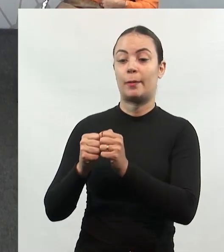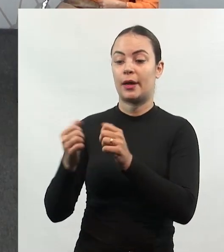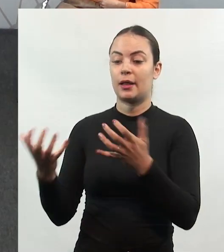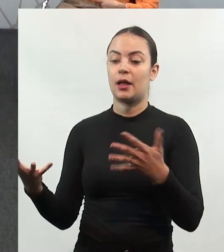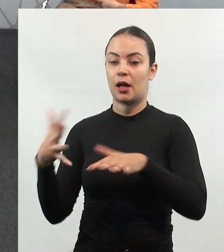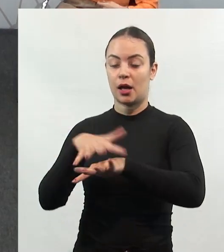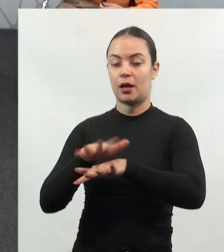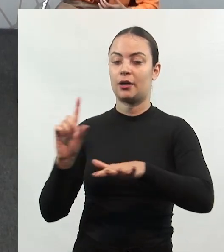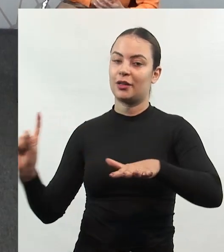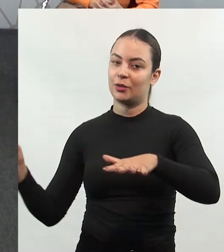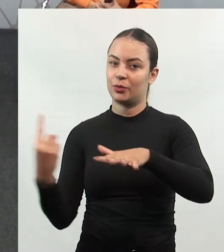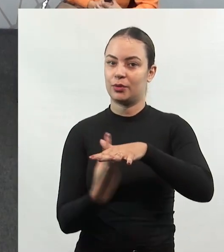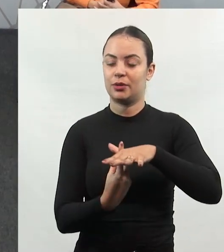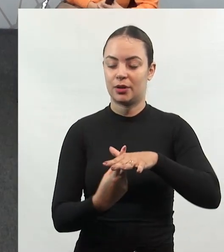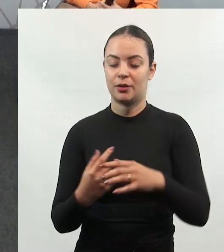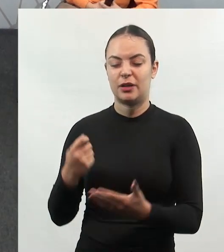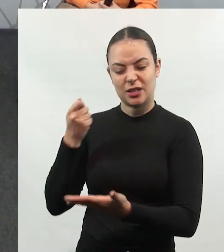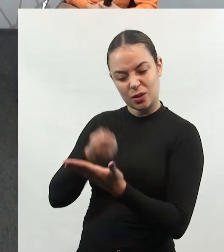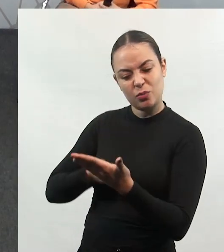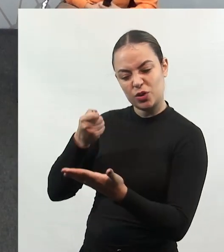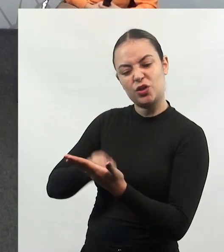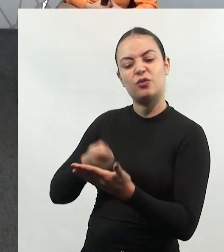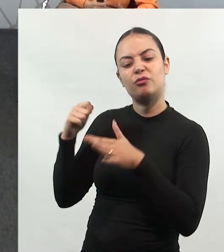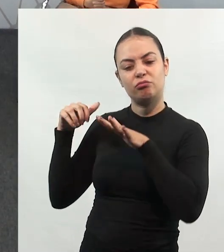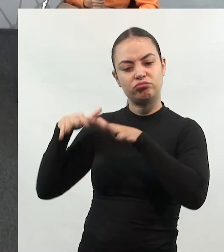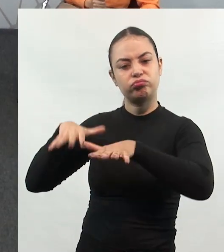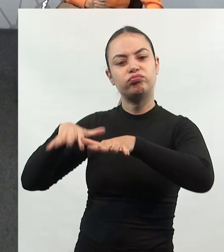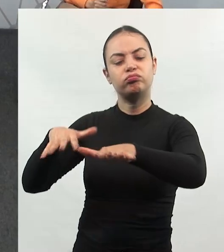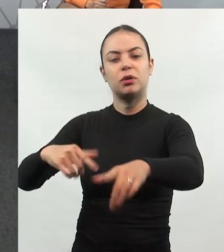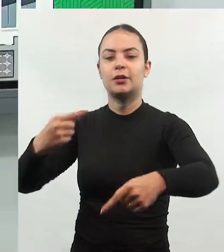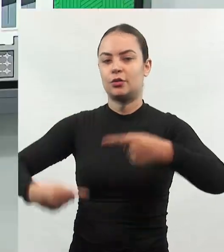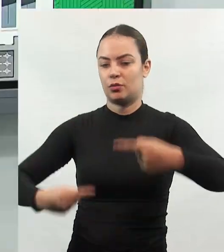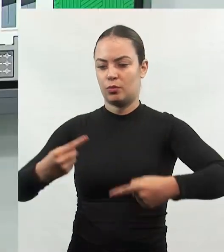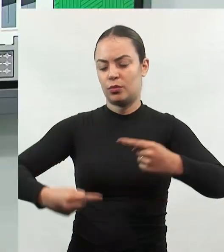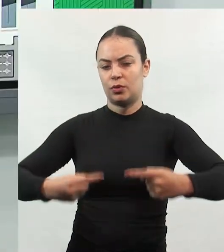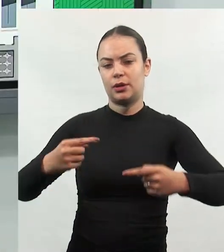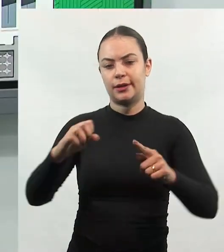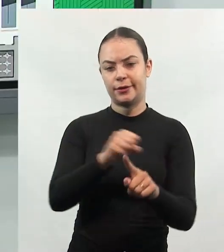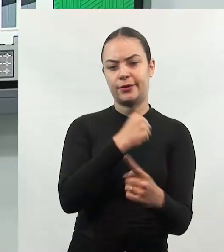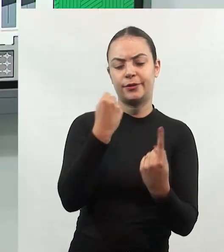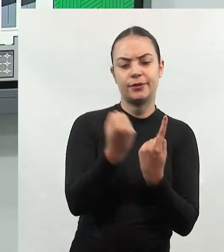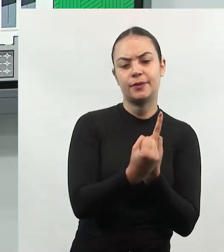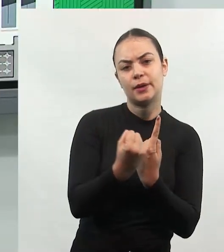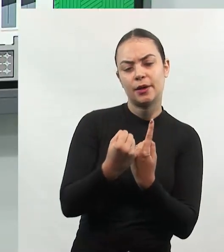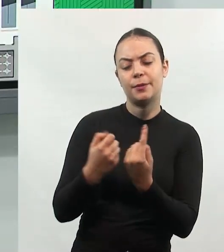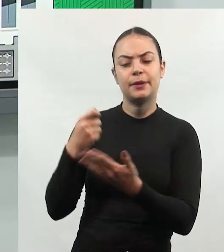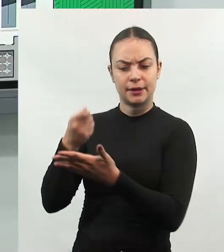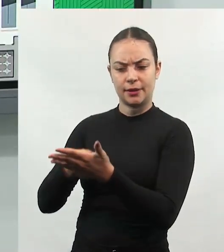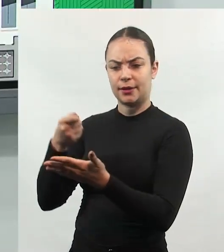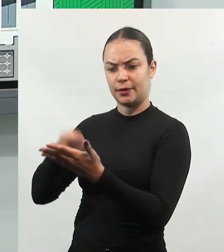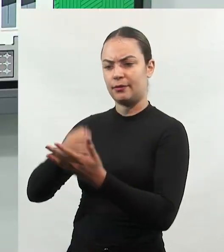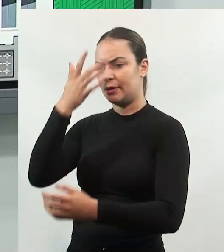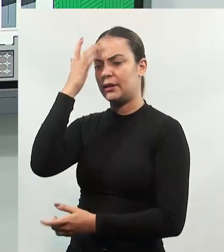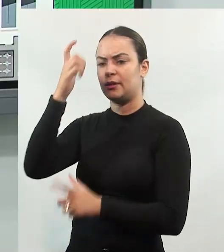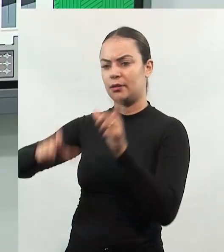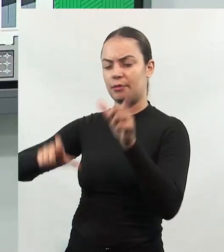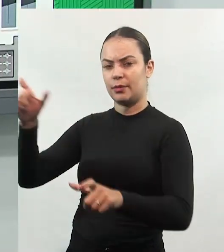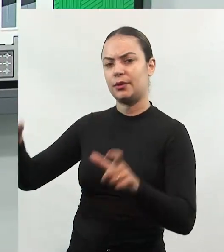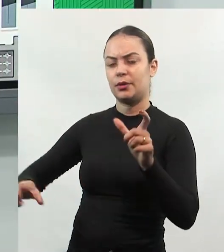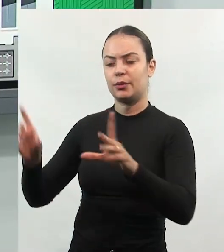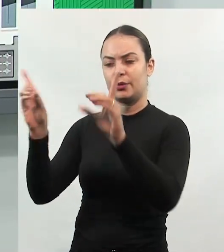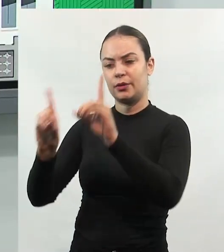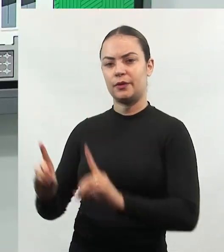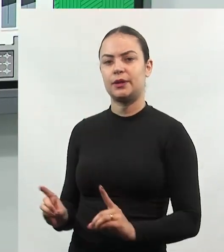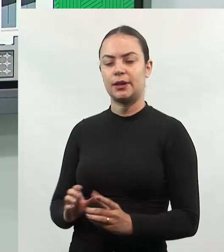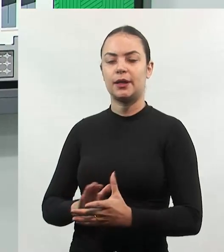semana. Mas a nossa live aqui está com bastante participação. A Cirleia falando da adaptação curricular através da construção de materiais adaptados,